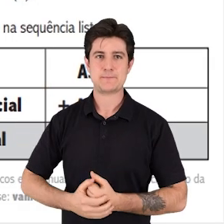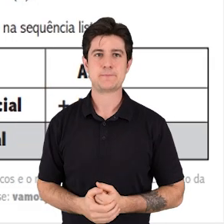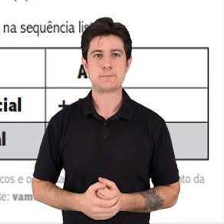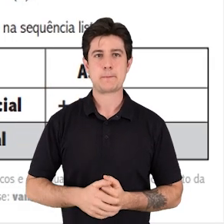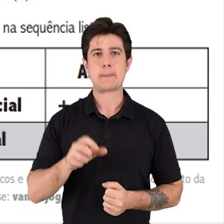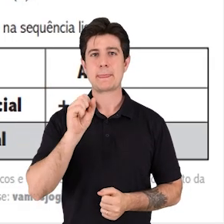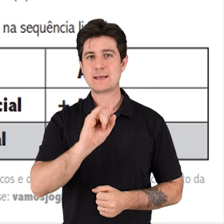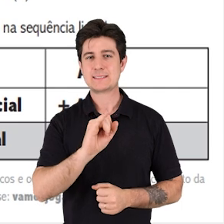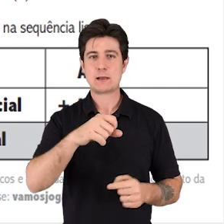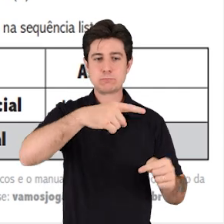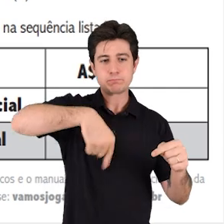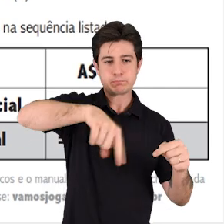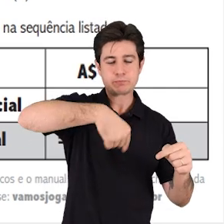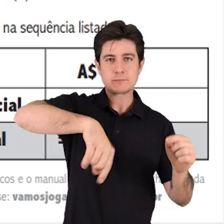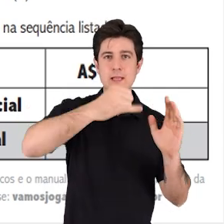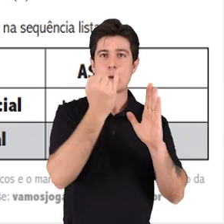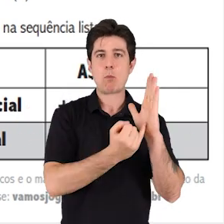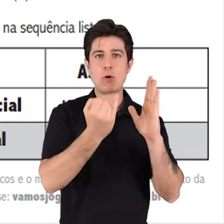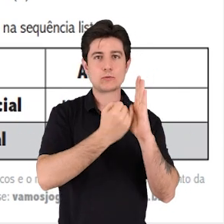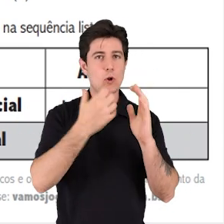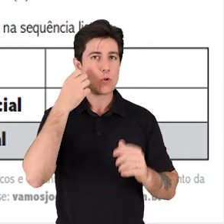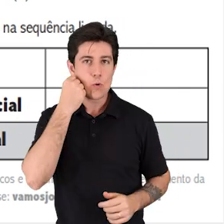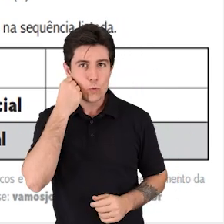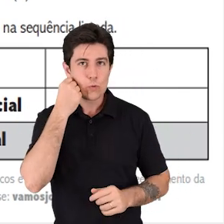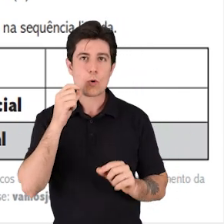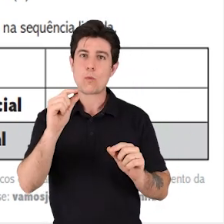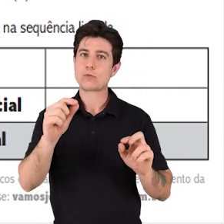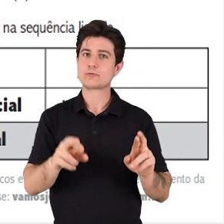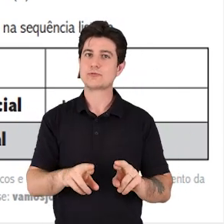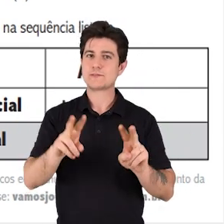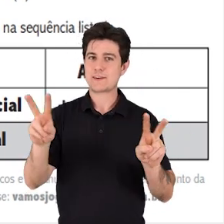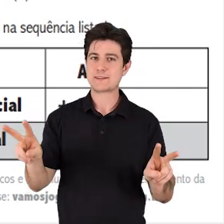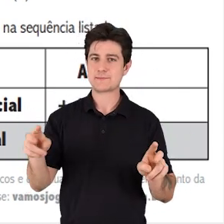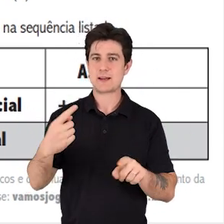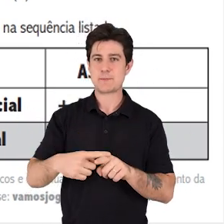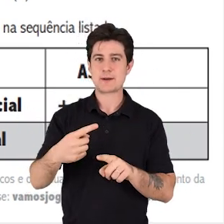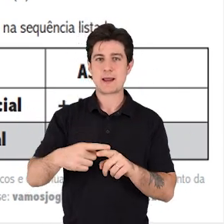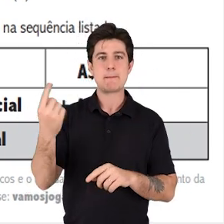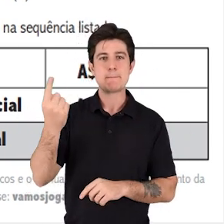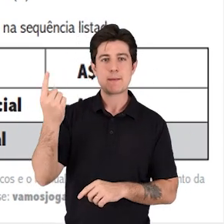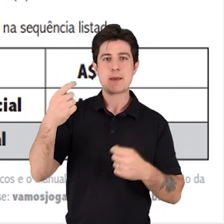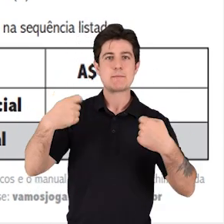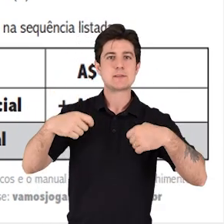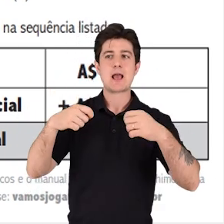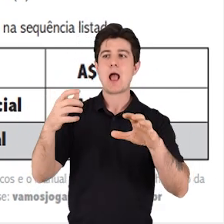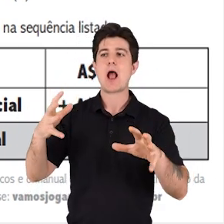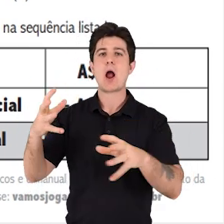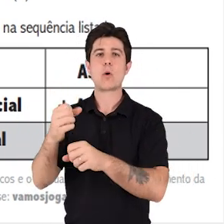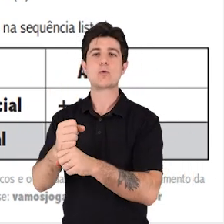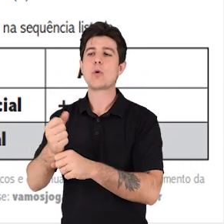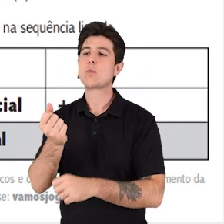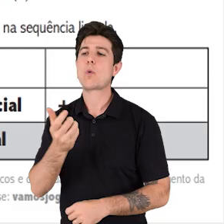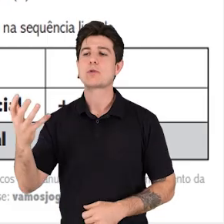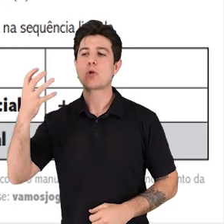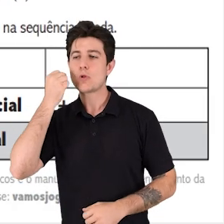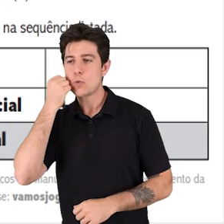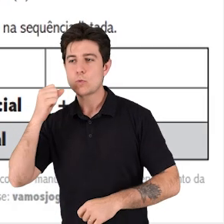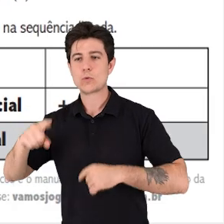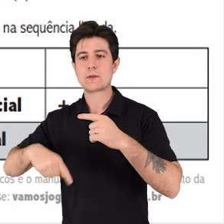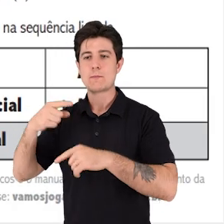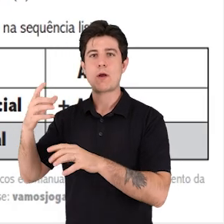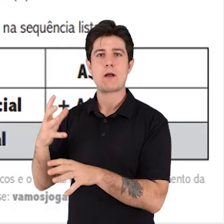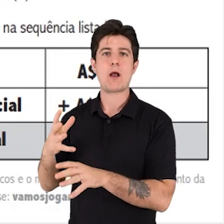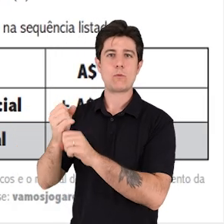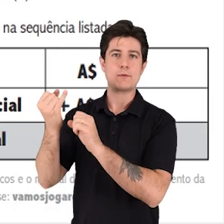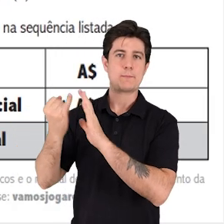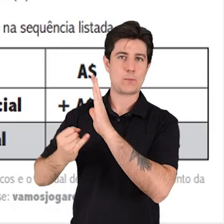Se o resultado na roleta for imposto sobre lucro, o procedimento será um pouco diferente dos anteriores, visto que primeiro será preciso calcular o lucro para